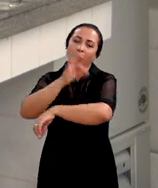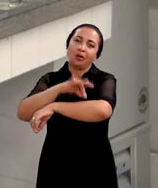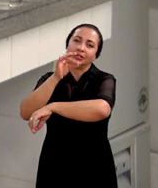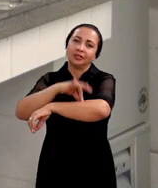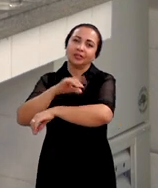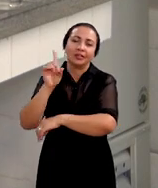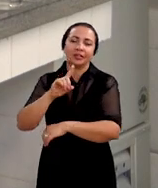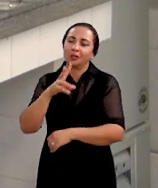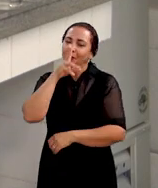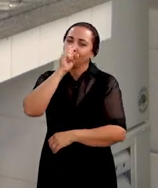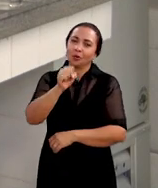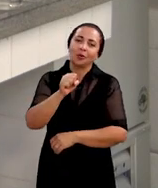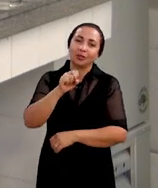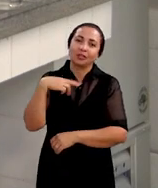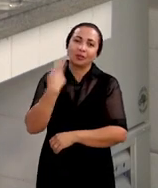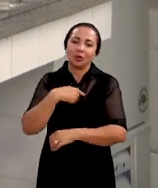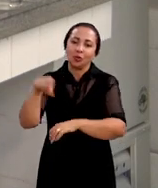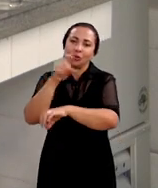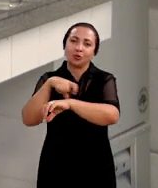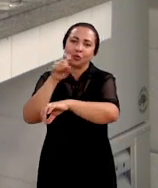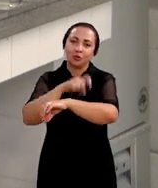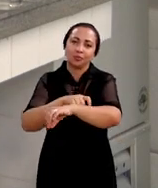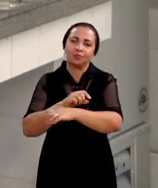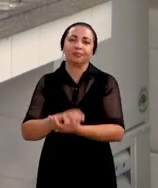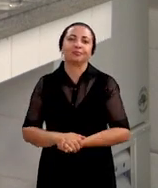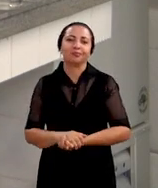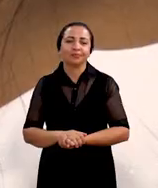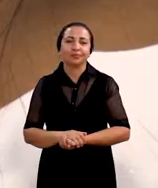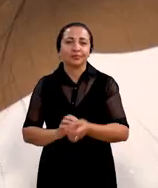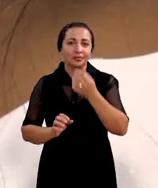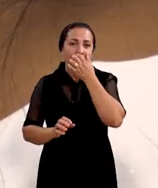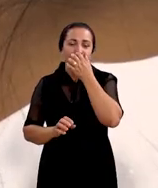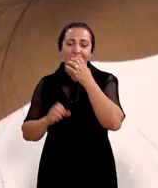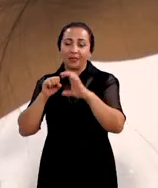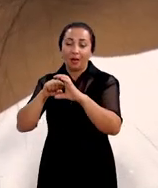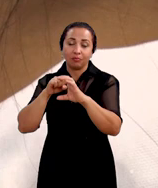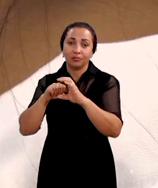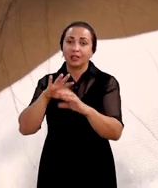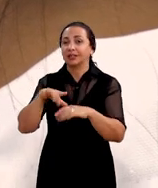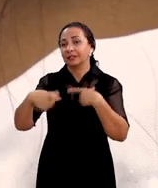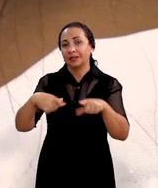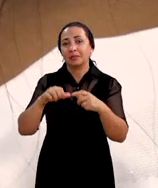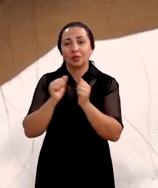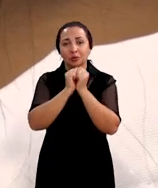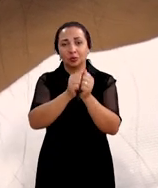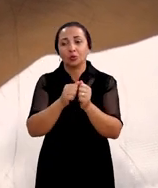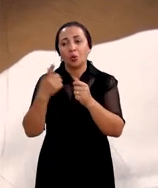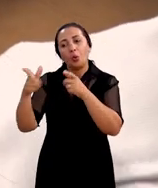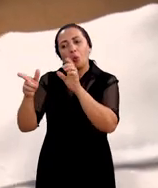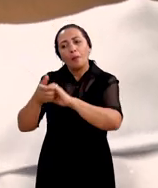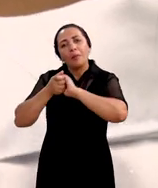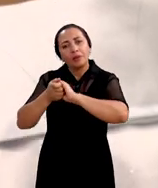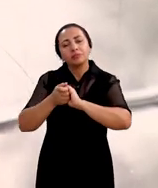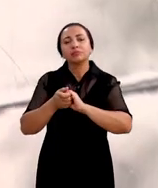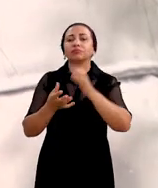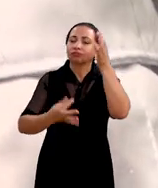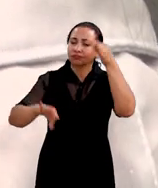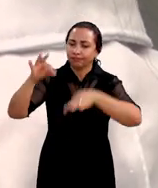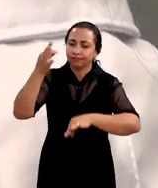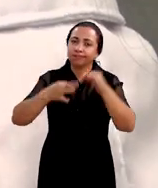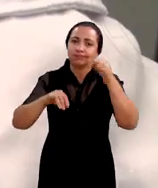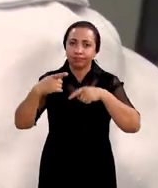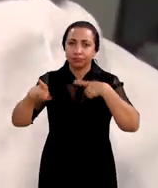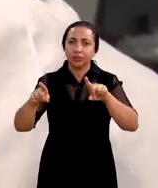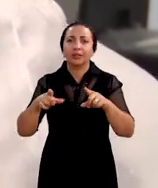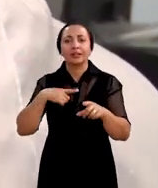aqui de mosquito não é resistente ao nosso inseticida. Então, a gente trabalha em colaboração com outros laboratórios.